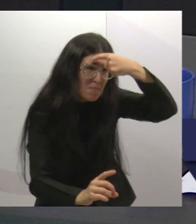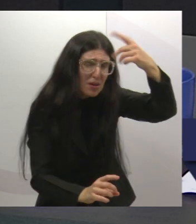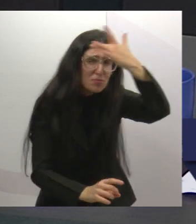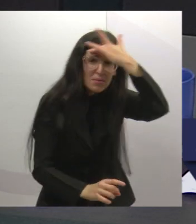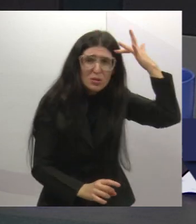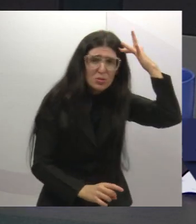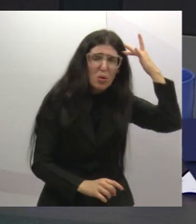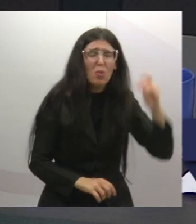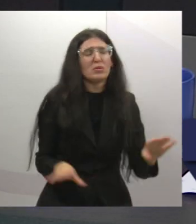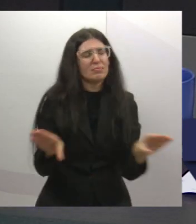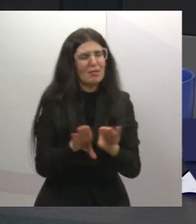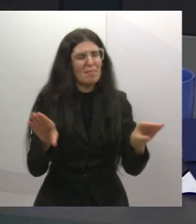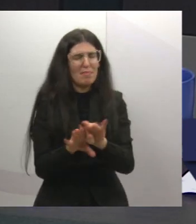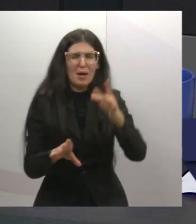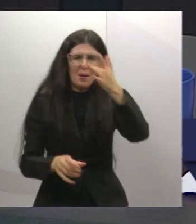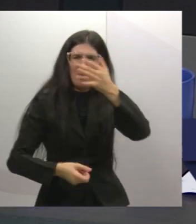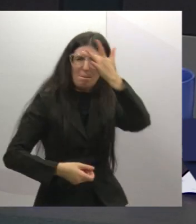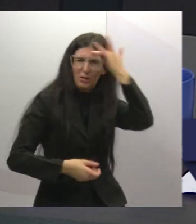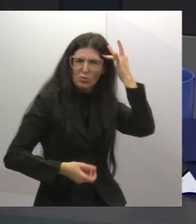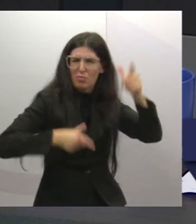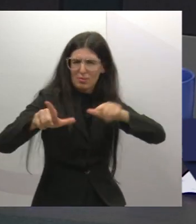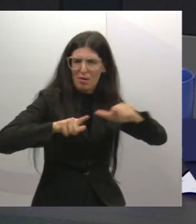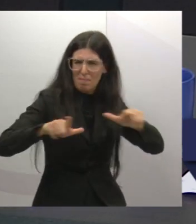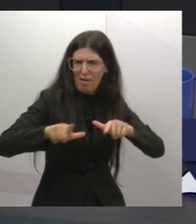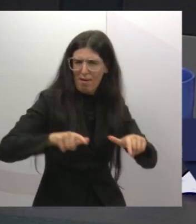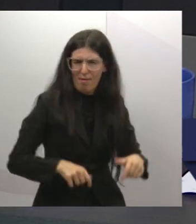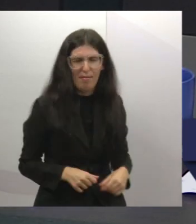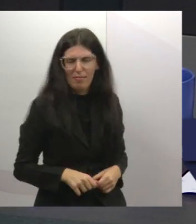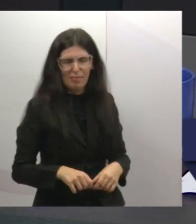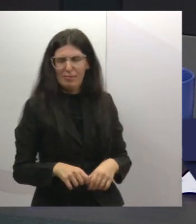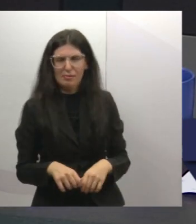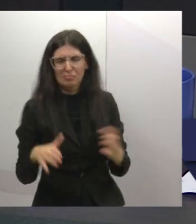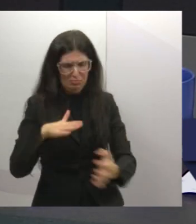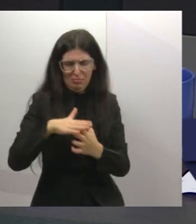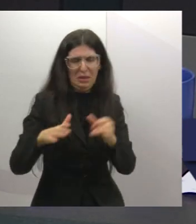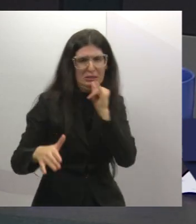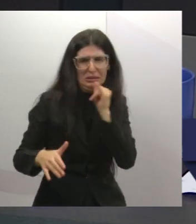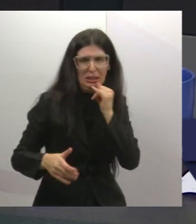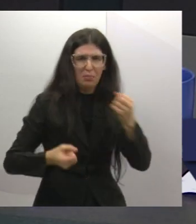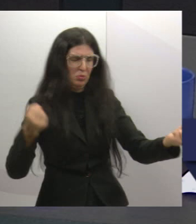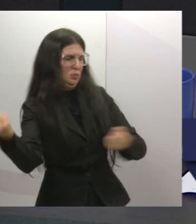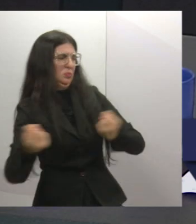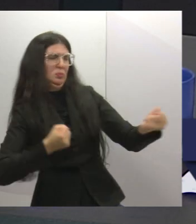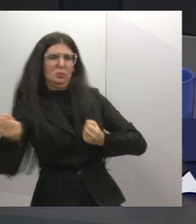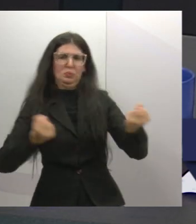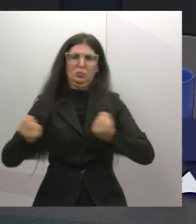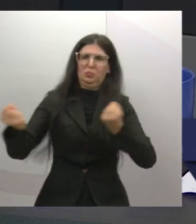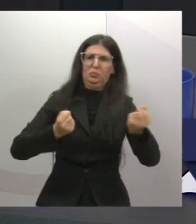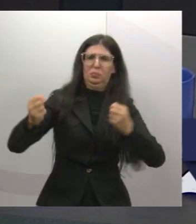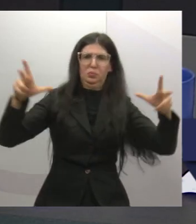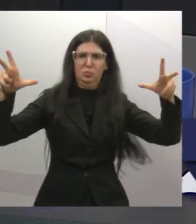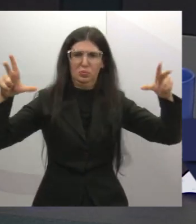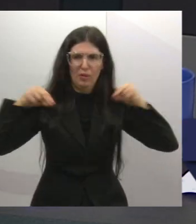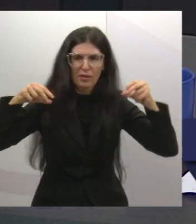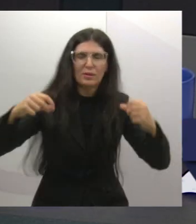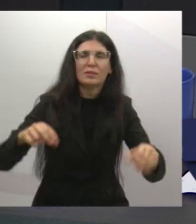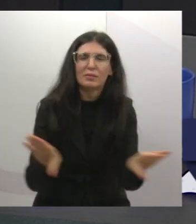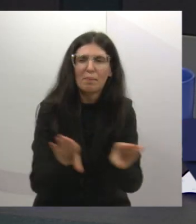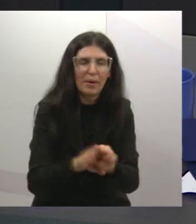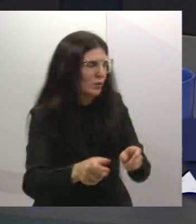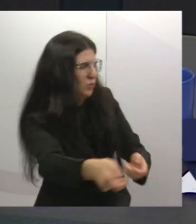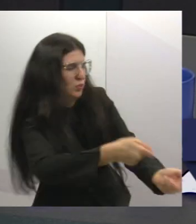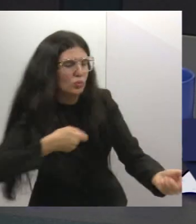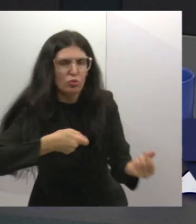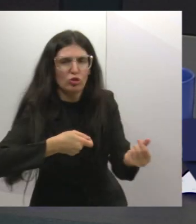funcionários. Então, eu gostaria de saber, como você disse que está tudo consolidado em dia, você reforça essa fala, porque a